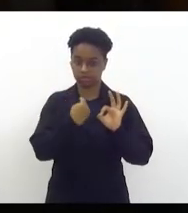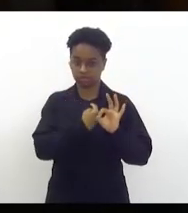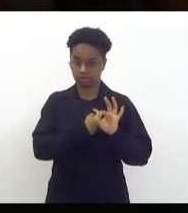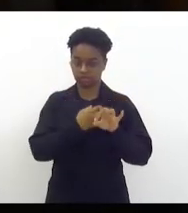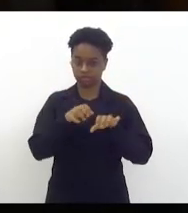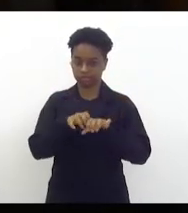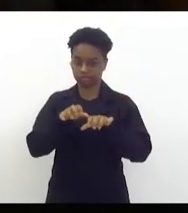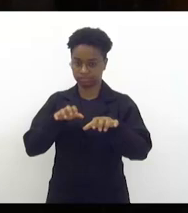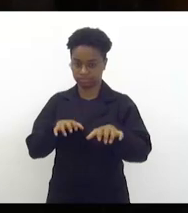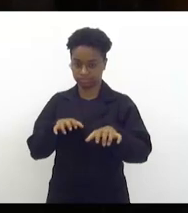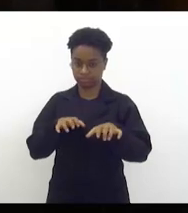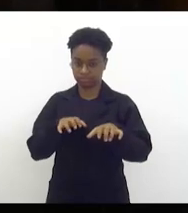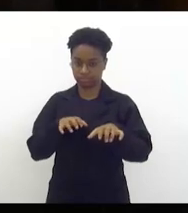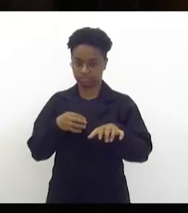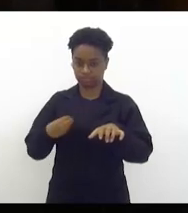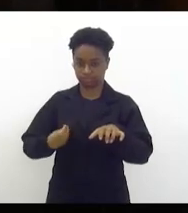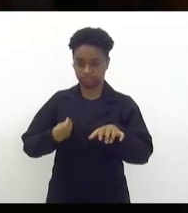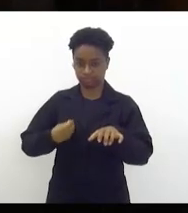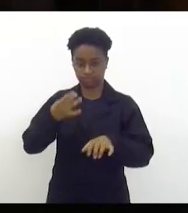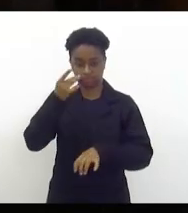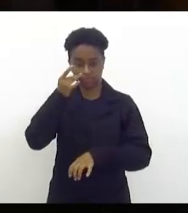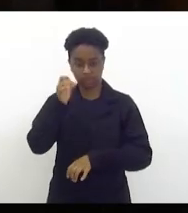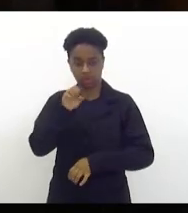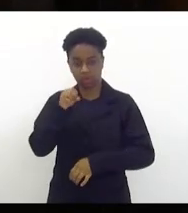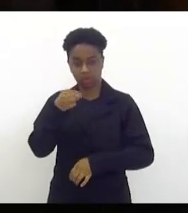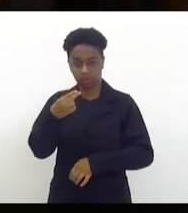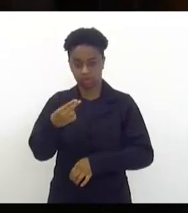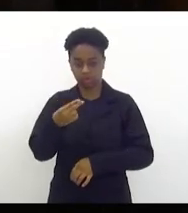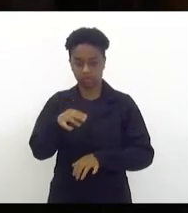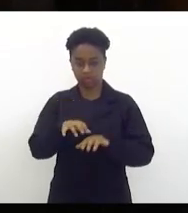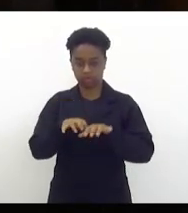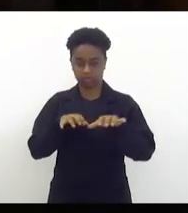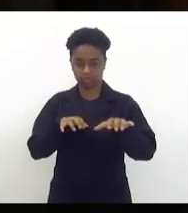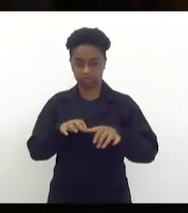forma presencial ou remota,